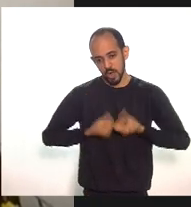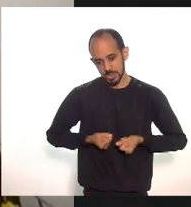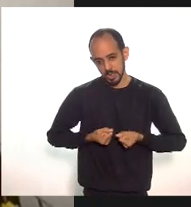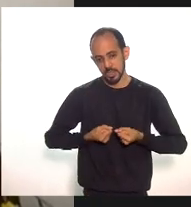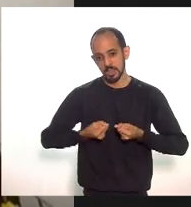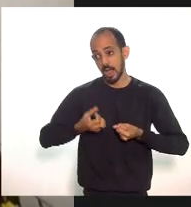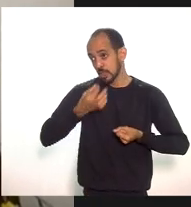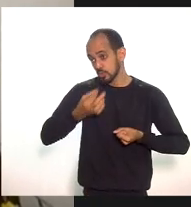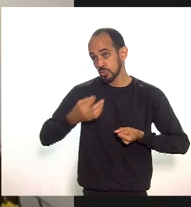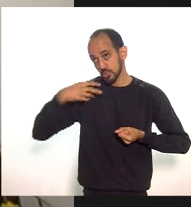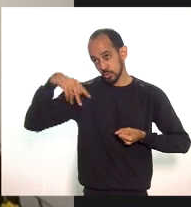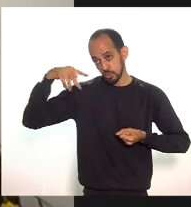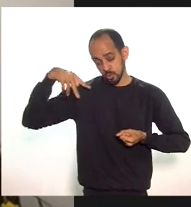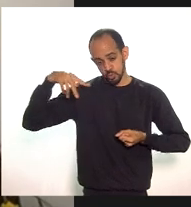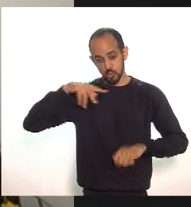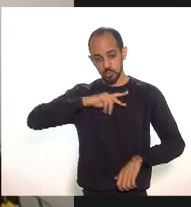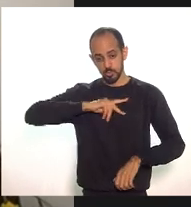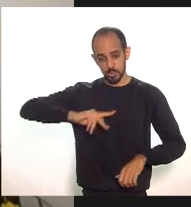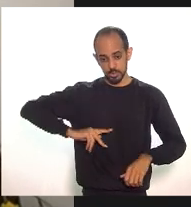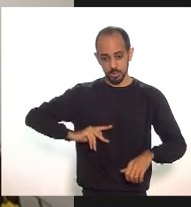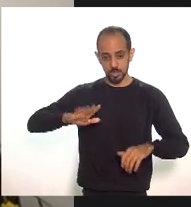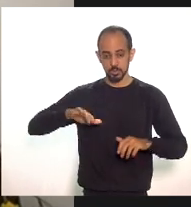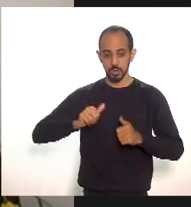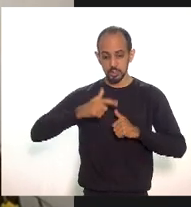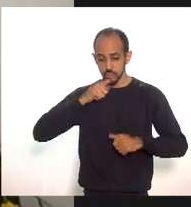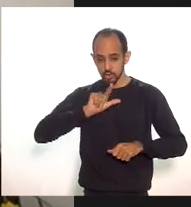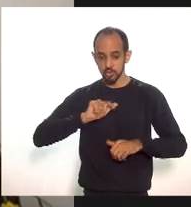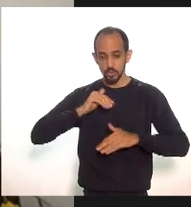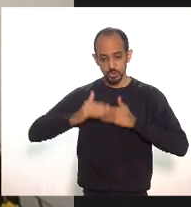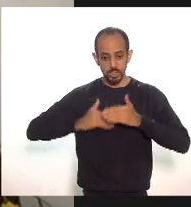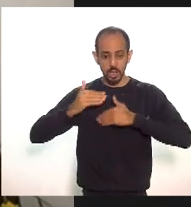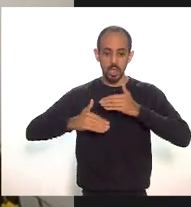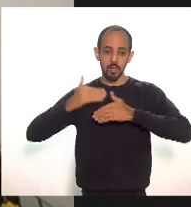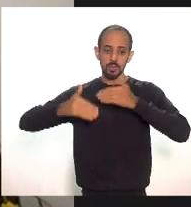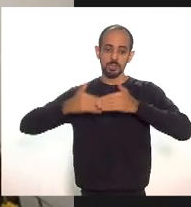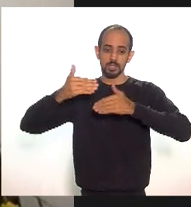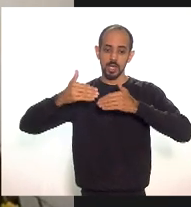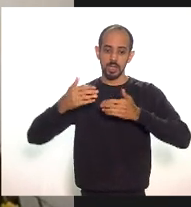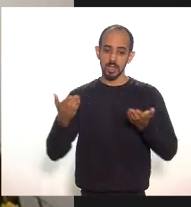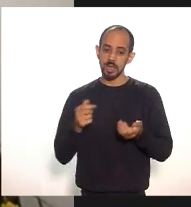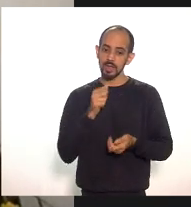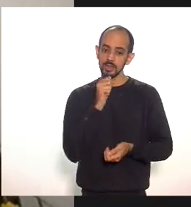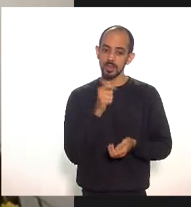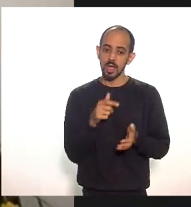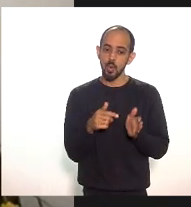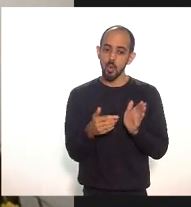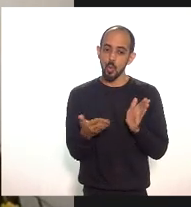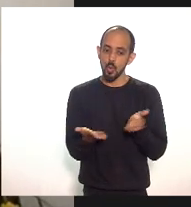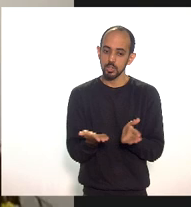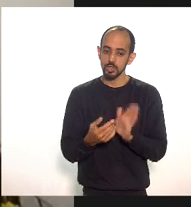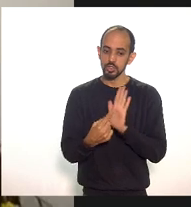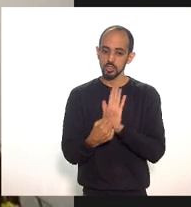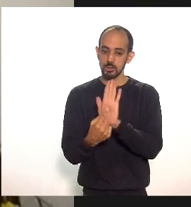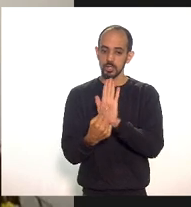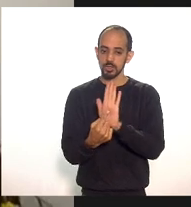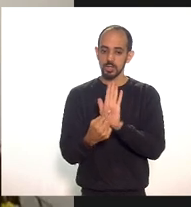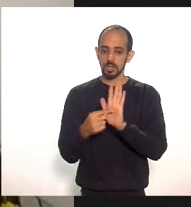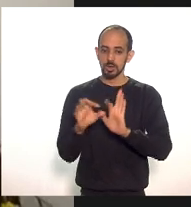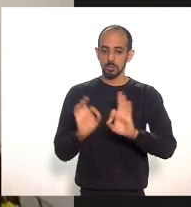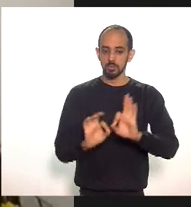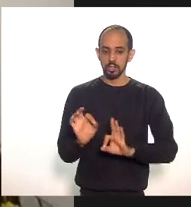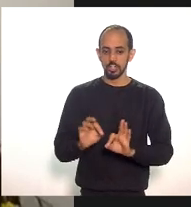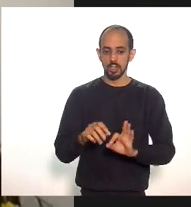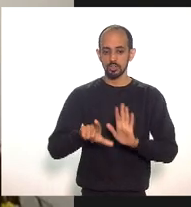sugestão de vossa excelência para que a gente possa caminhar e hoje ainda hoje a gente apresenta o projeto de lei que